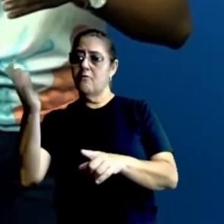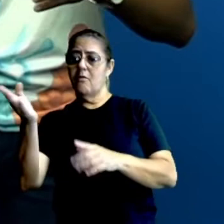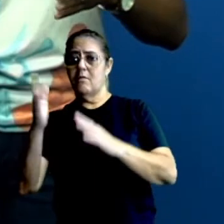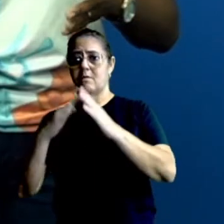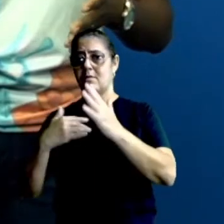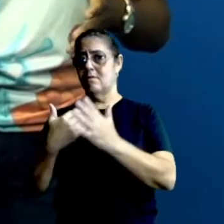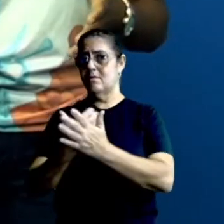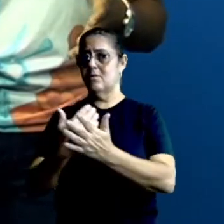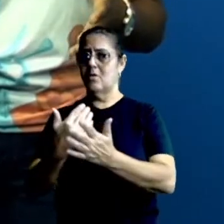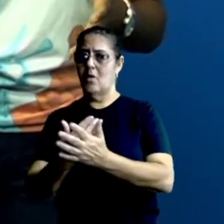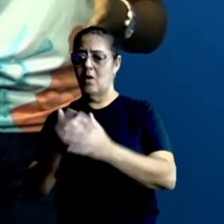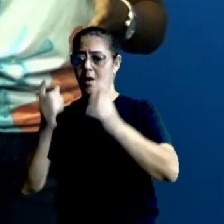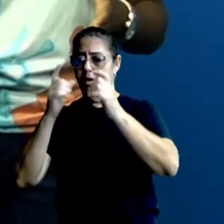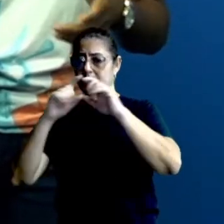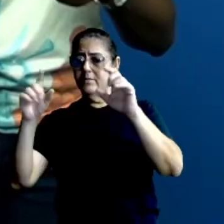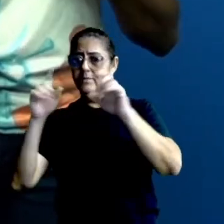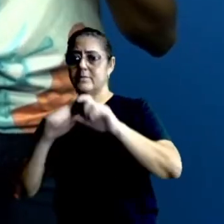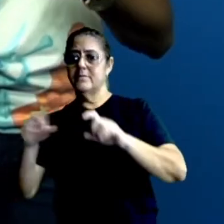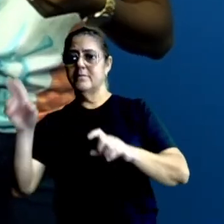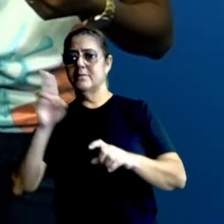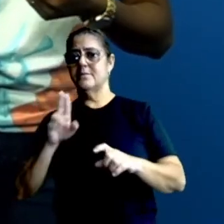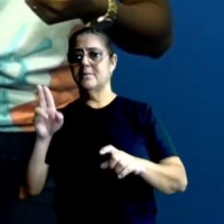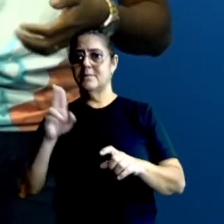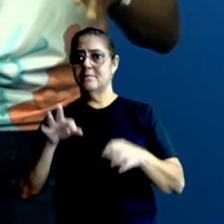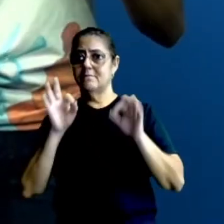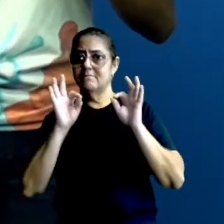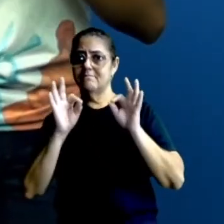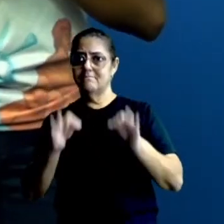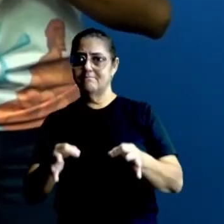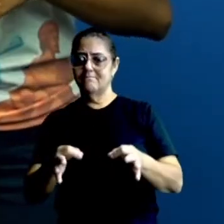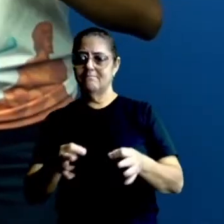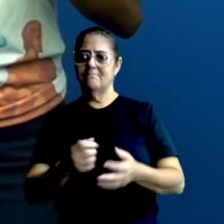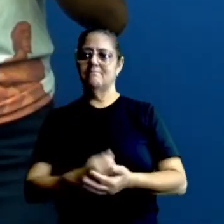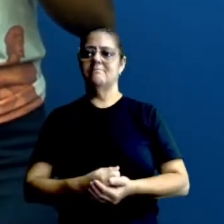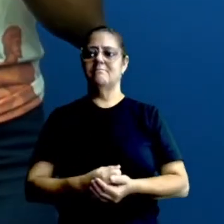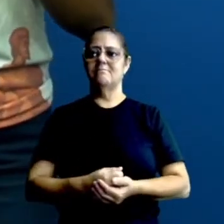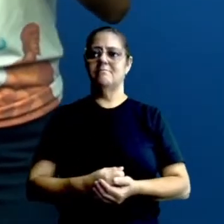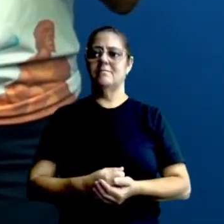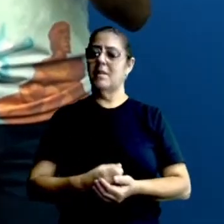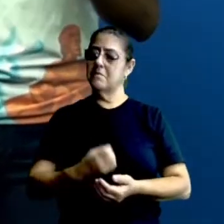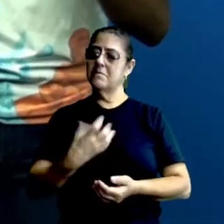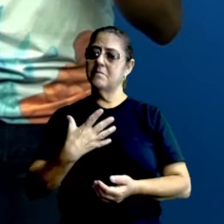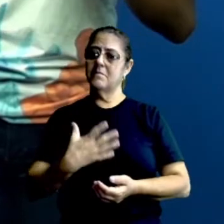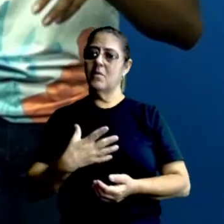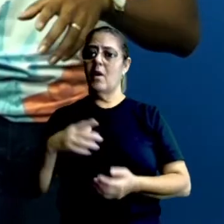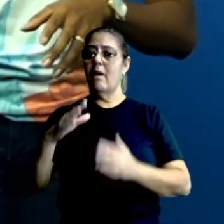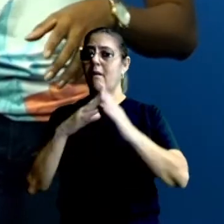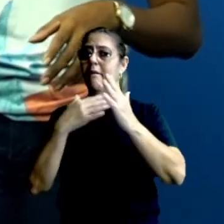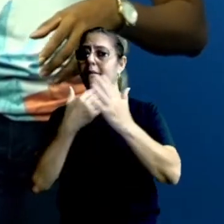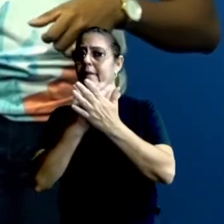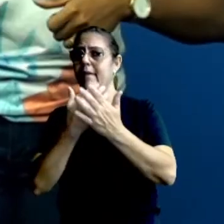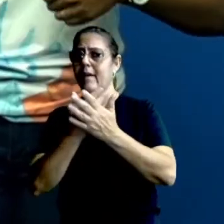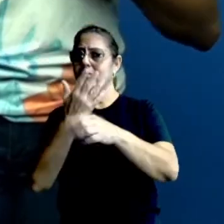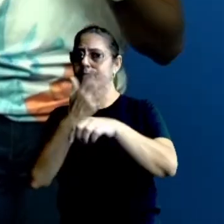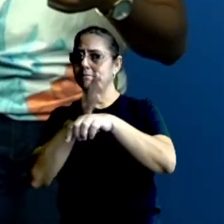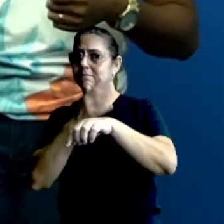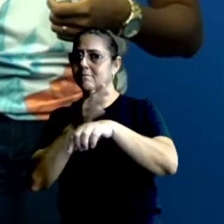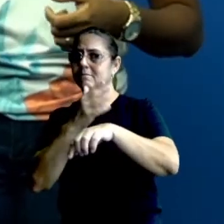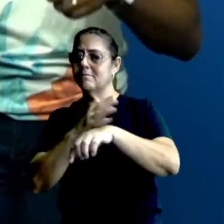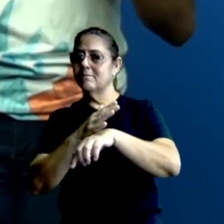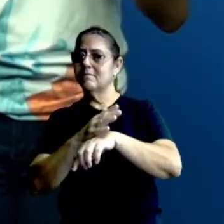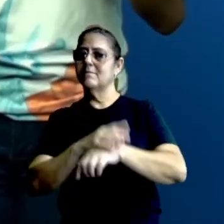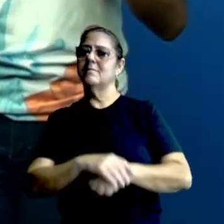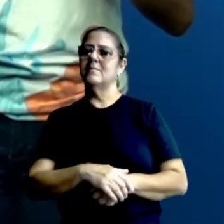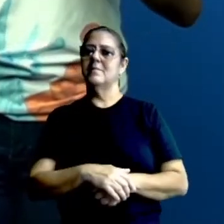de aula, a gente pode utilizar essas frases. Certo? Bom, tá ficando bom. Vocês aí de casa estão repetindo? Então